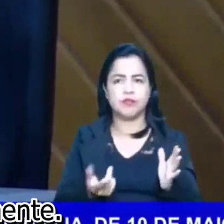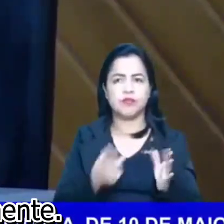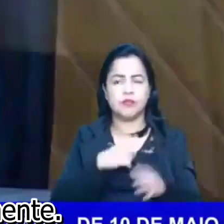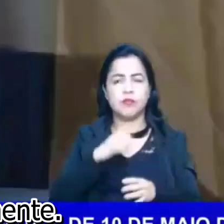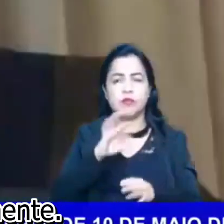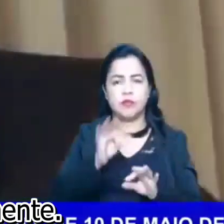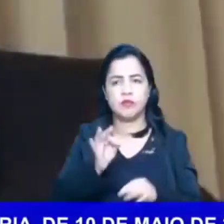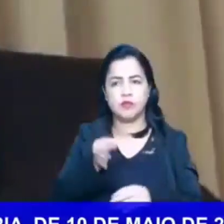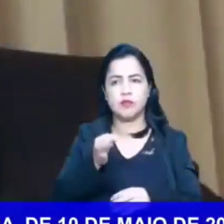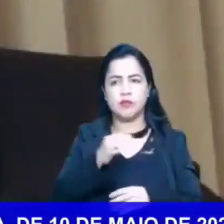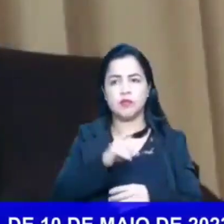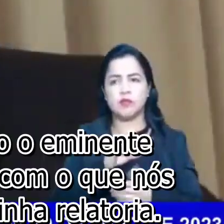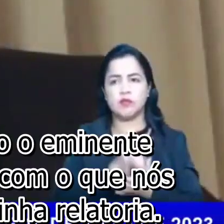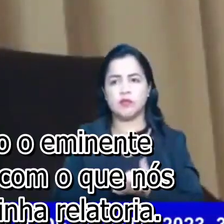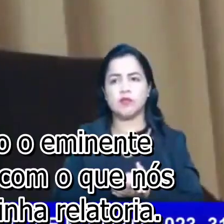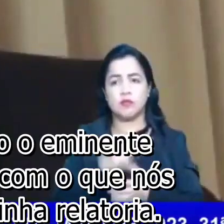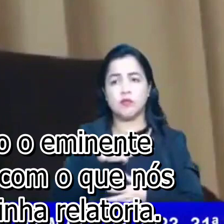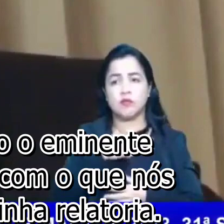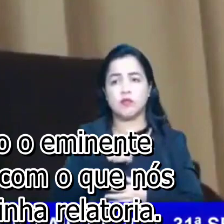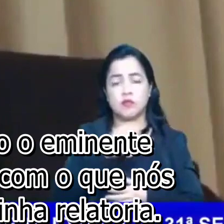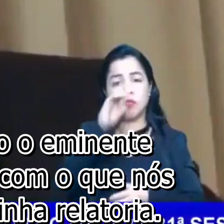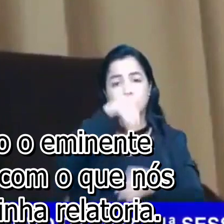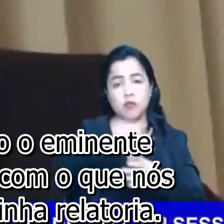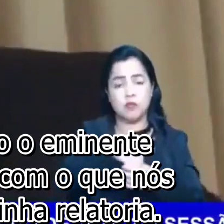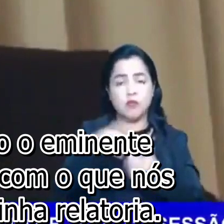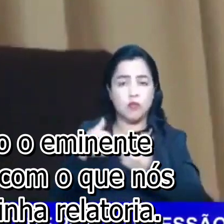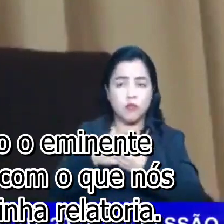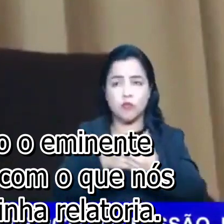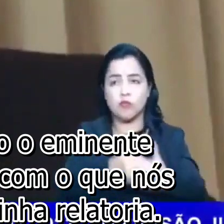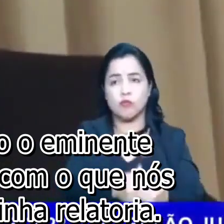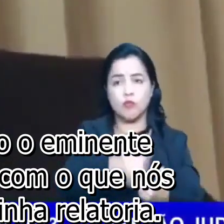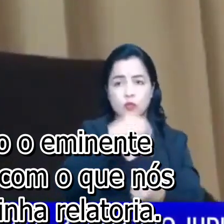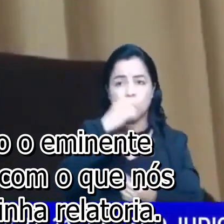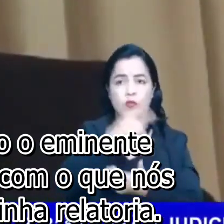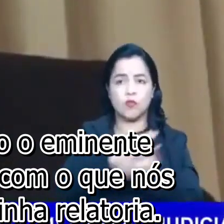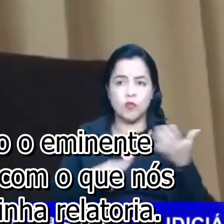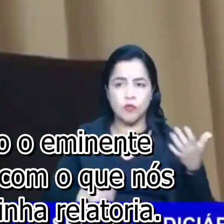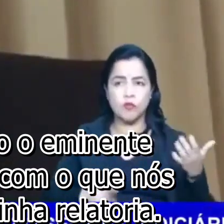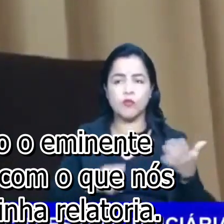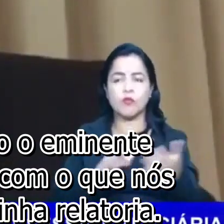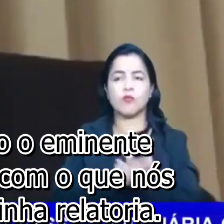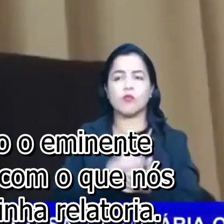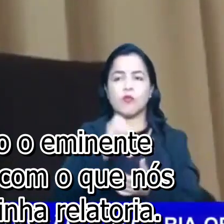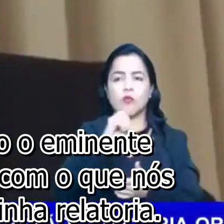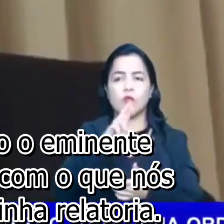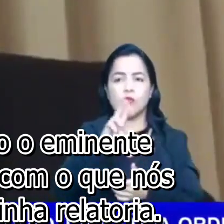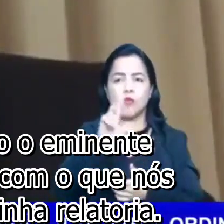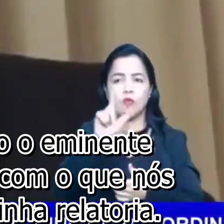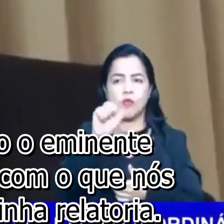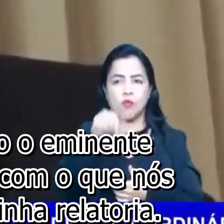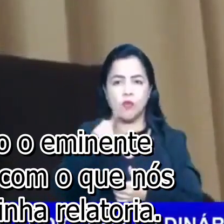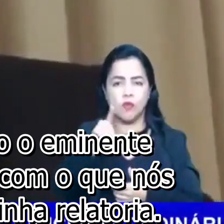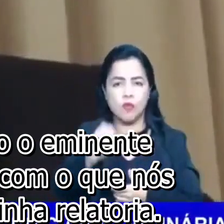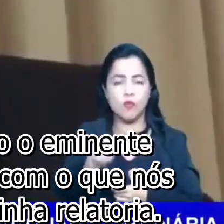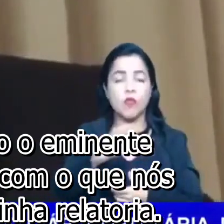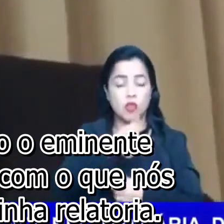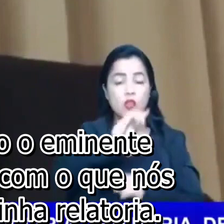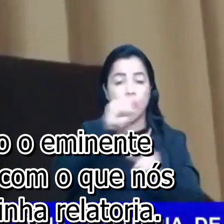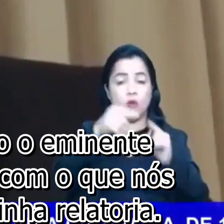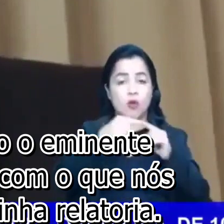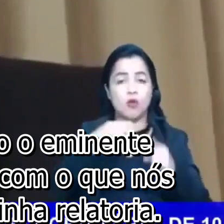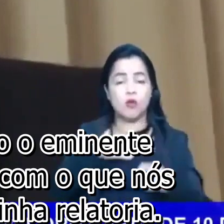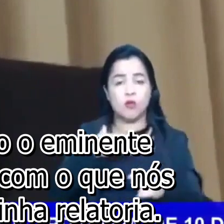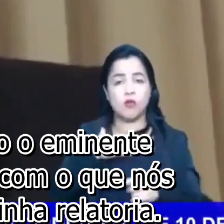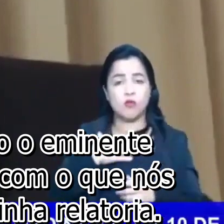exatamente igual mesa. àquele, né? Senhor presidente, eu vou acompanhar então o eminente relator, o doutor Orlando, porque está em consonância com o que nós temos decidido